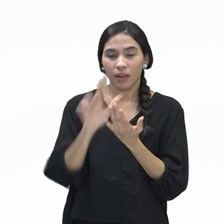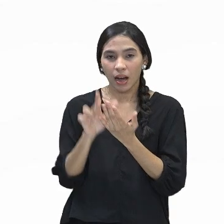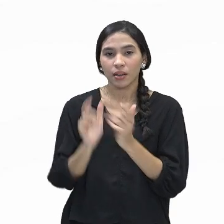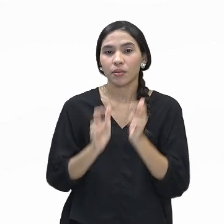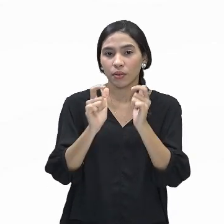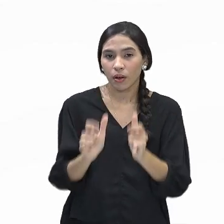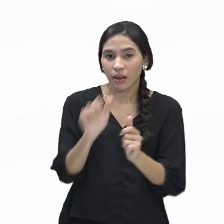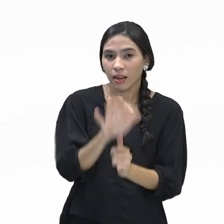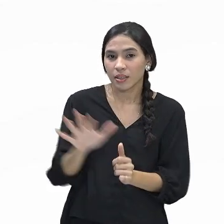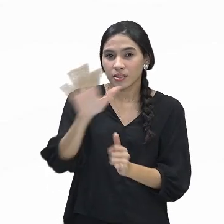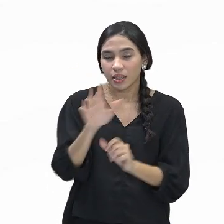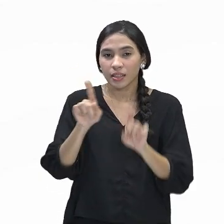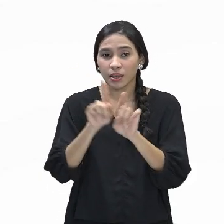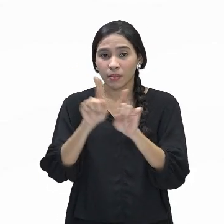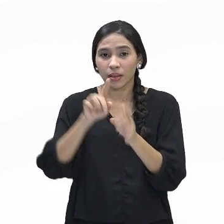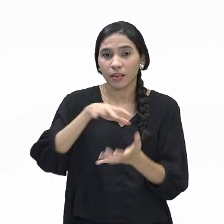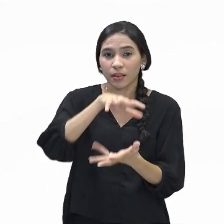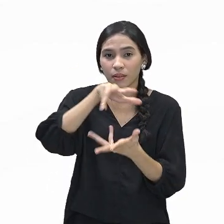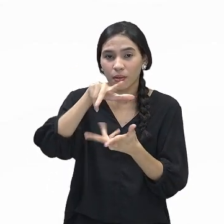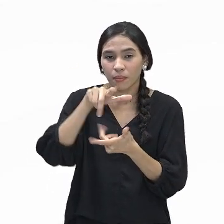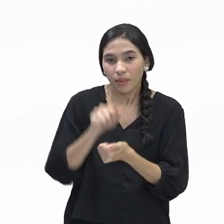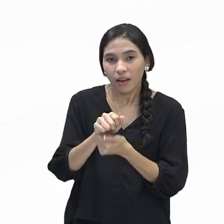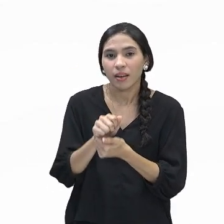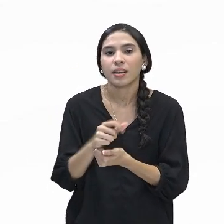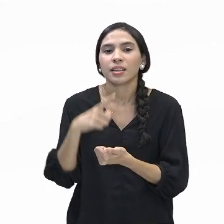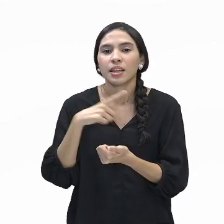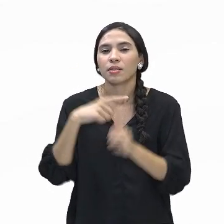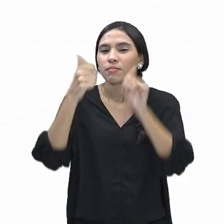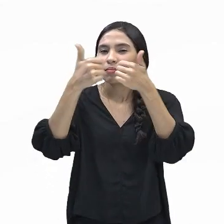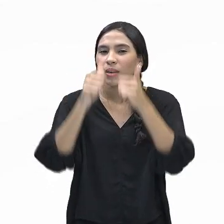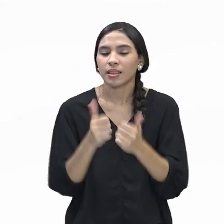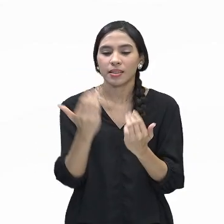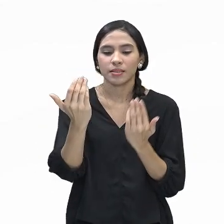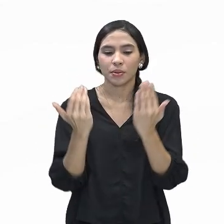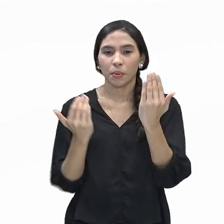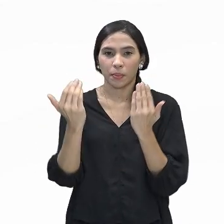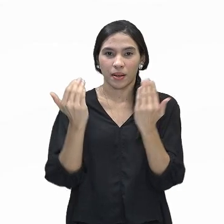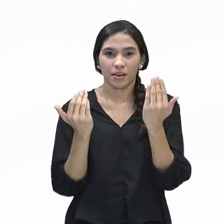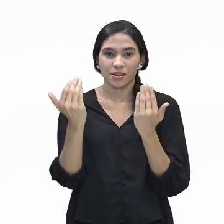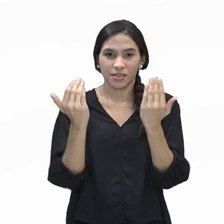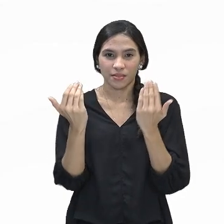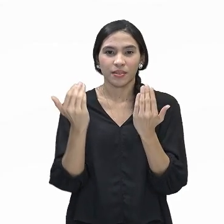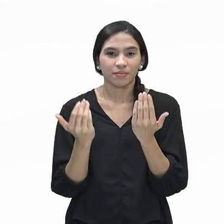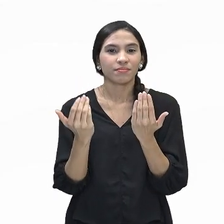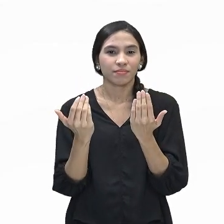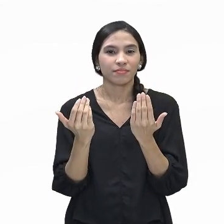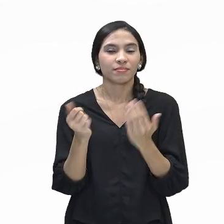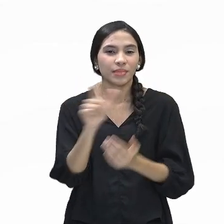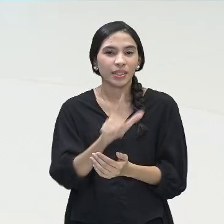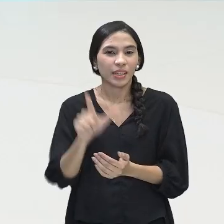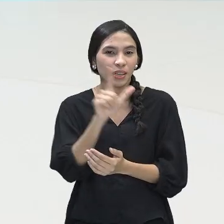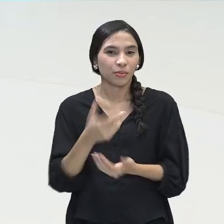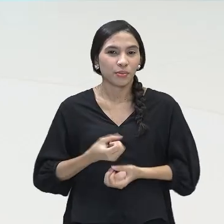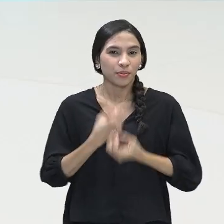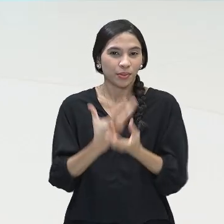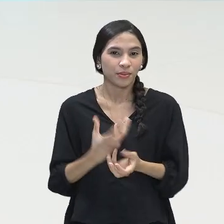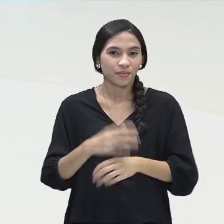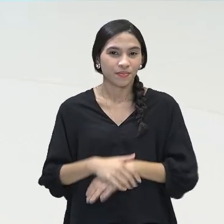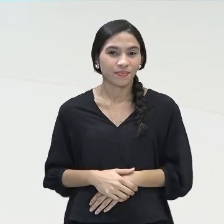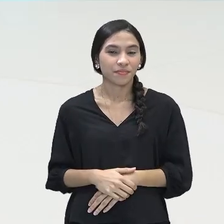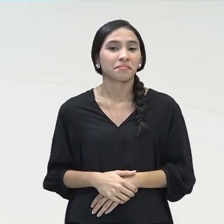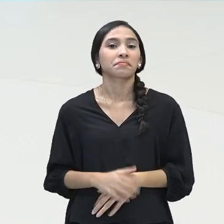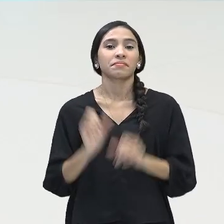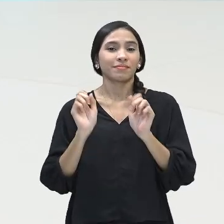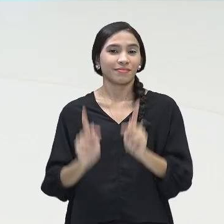locais, regionais e globais, por meio de uma análise comparativa dessas produções.